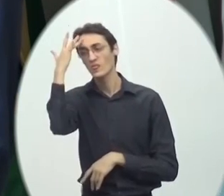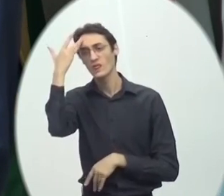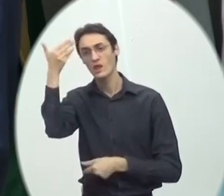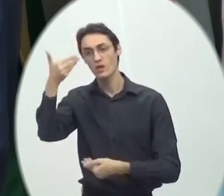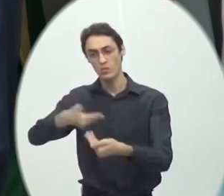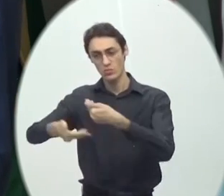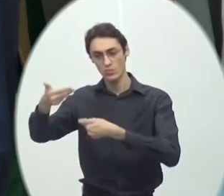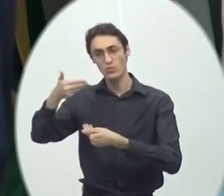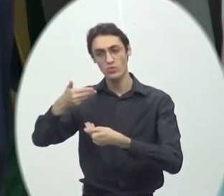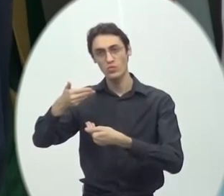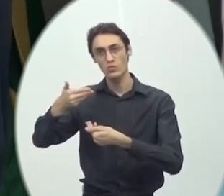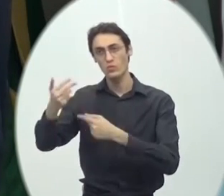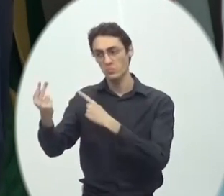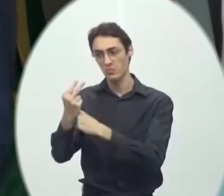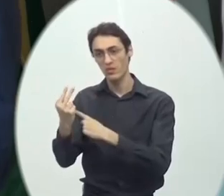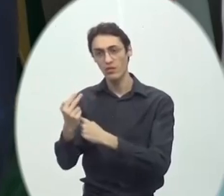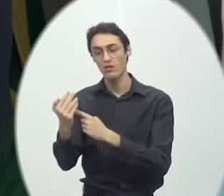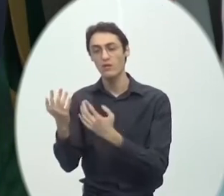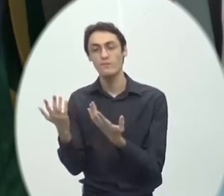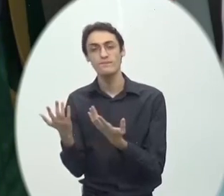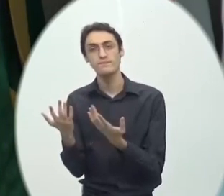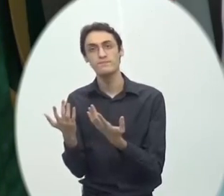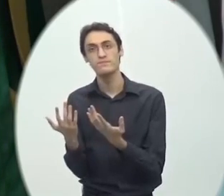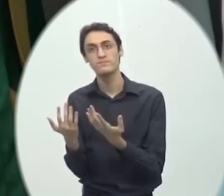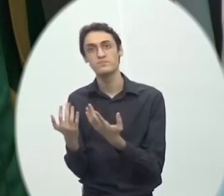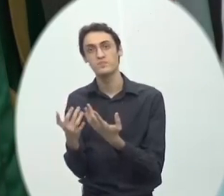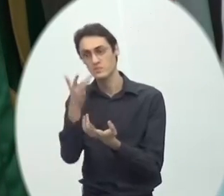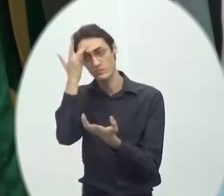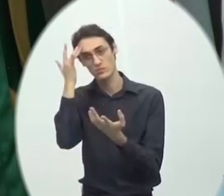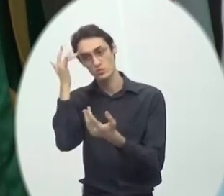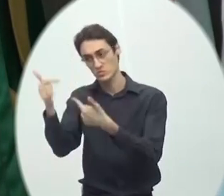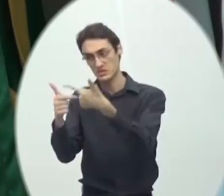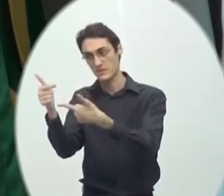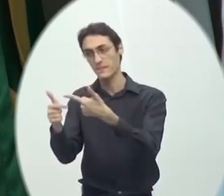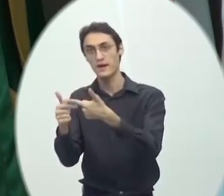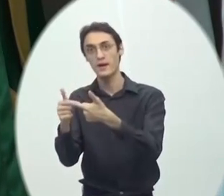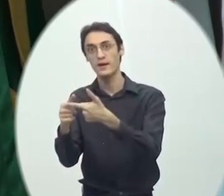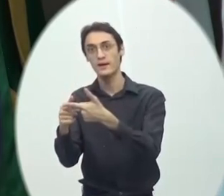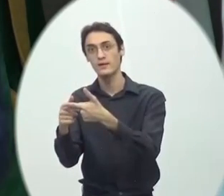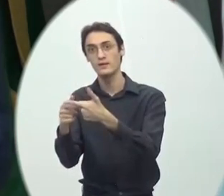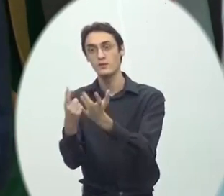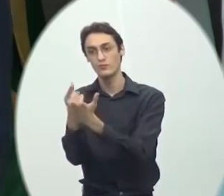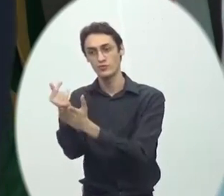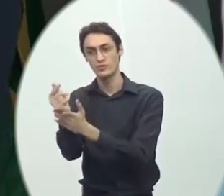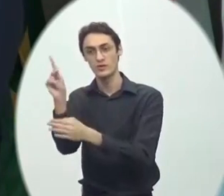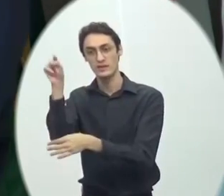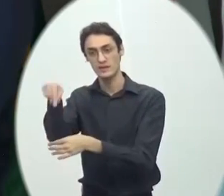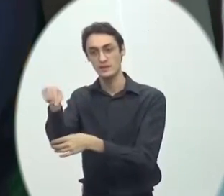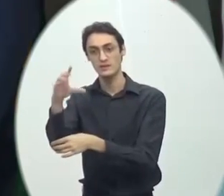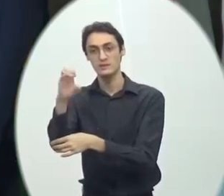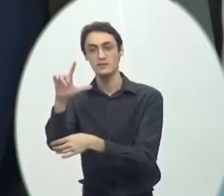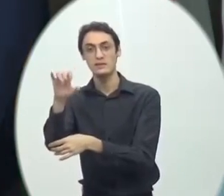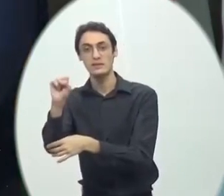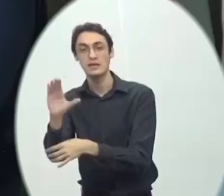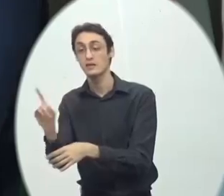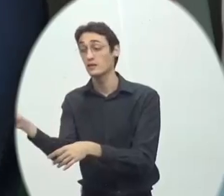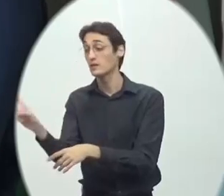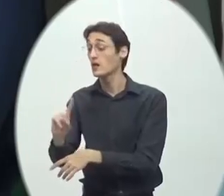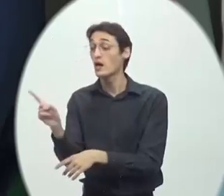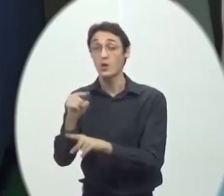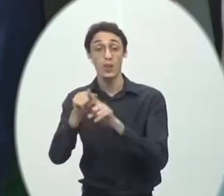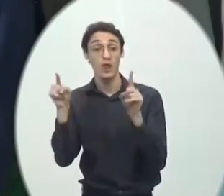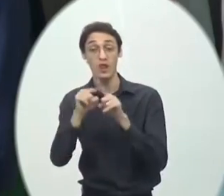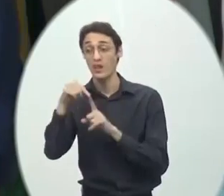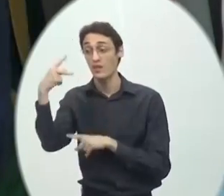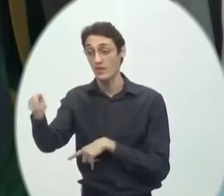uma situação, não com relação aos atendentes do Celesc, aos funcionários do Celesc, longe de mim criticá-los